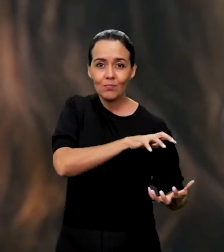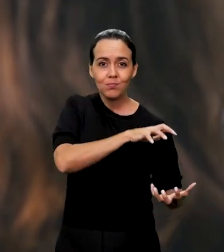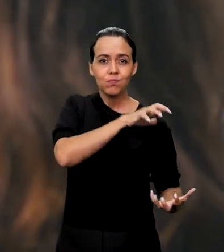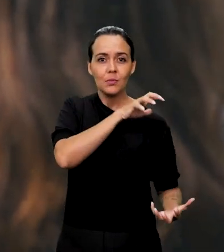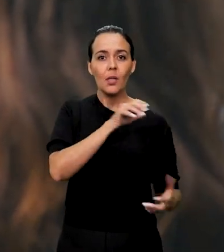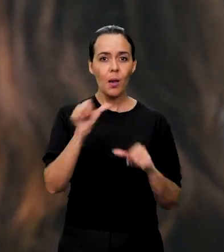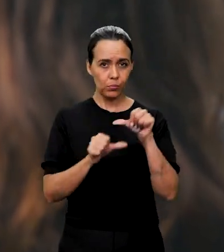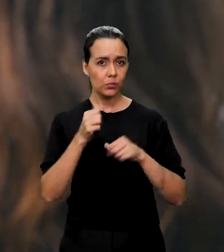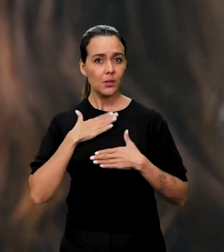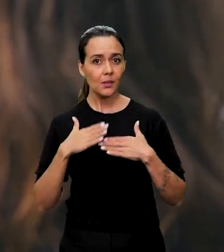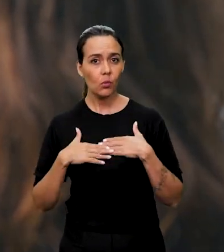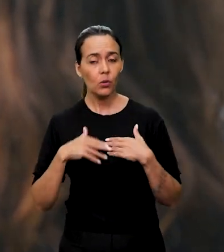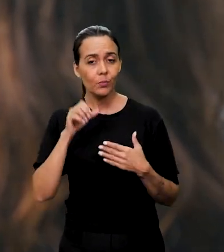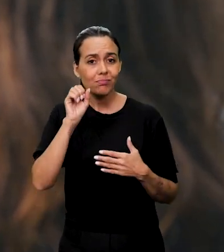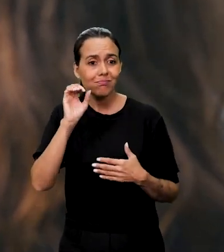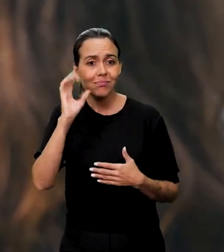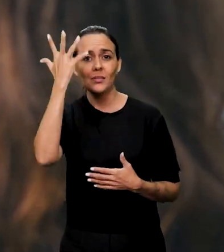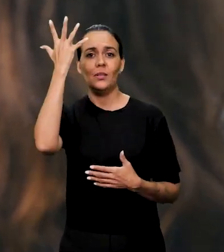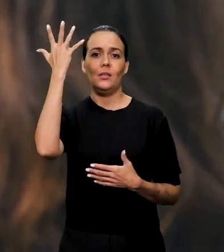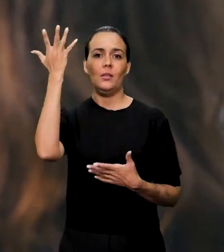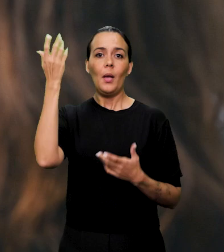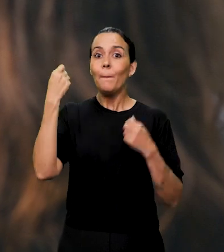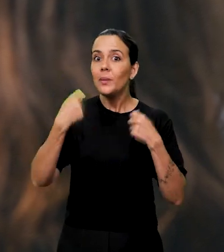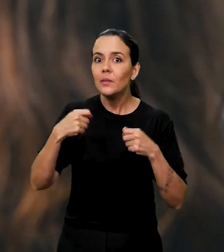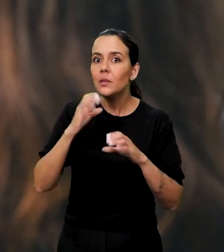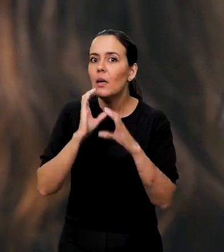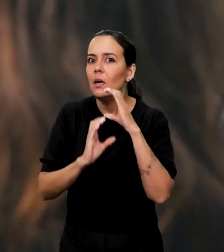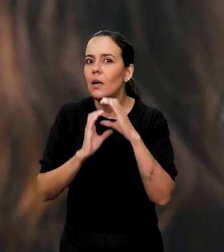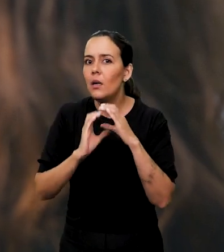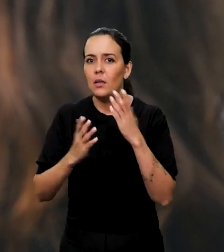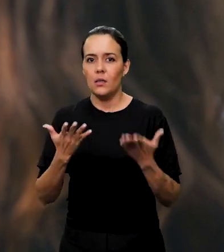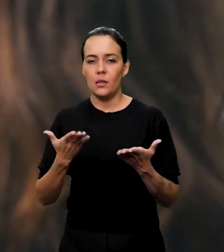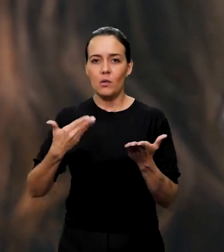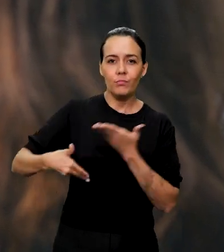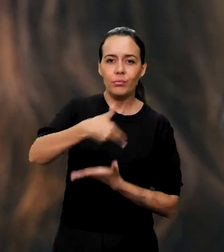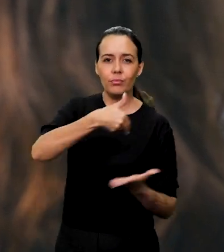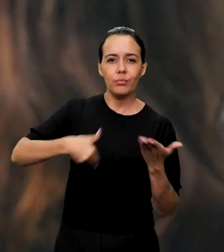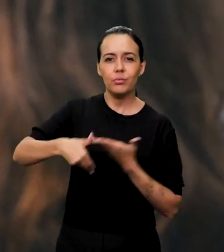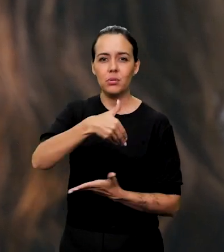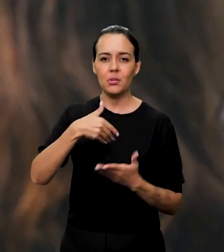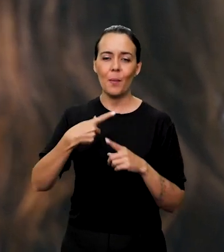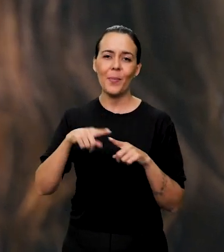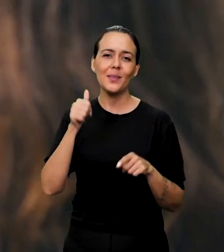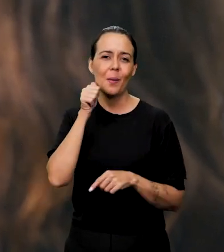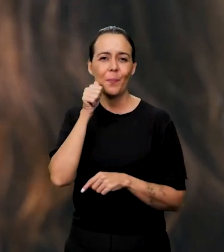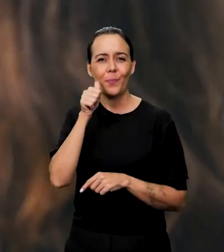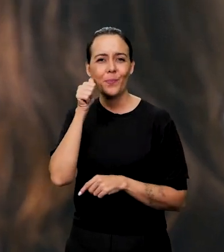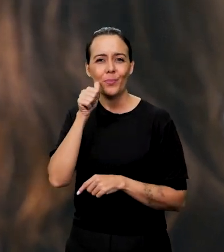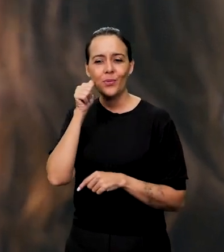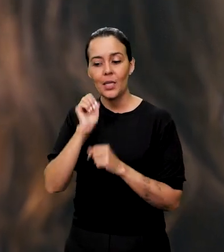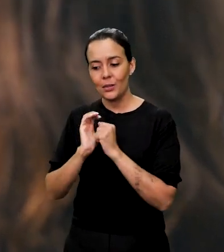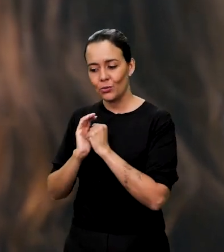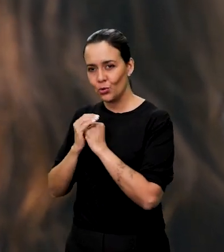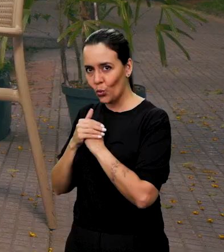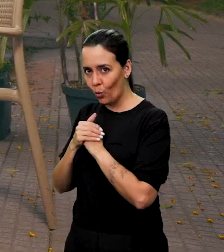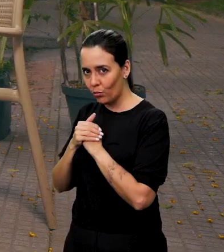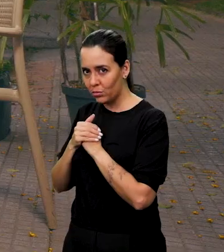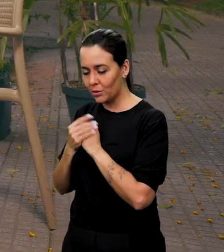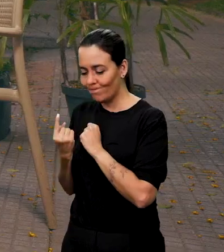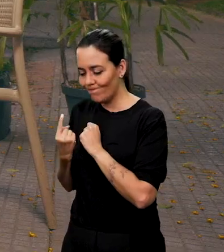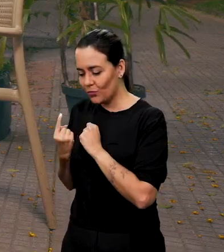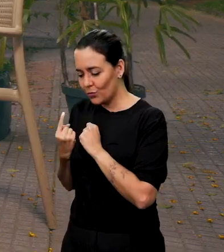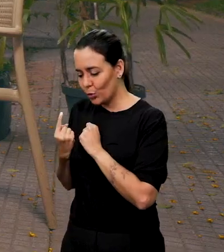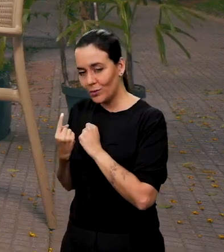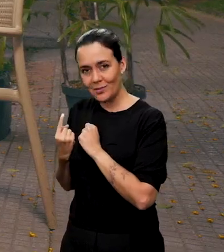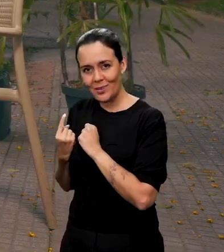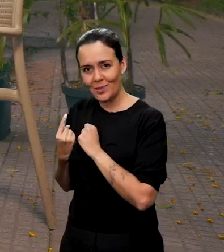gente precisa conversar sobre isso. Mas é algo que muitas mulheres ainda escondem dos seus parceiros e se sentem muito sozinhas.